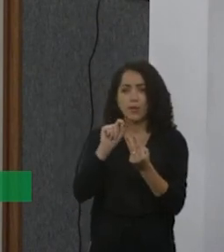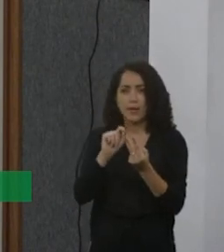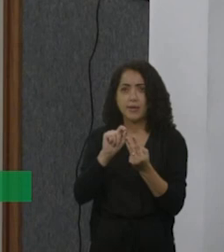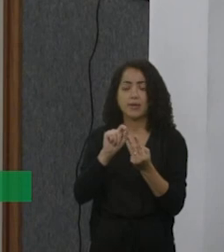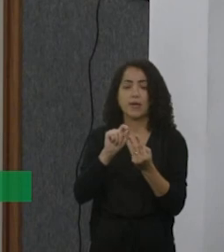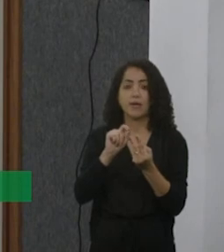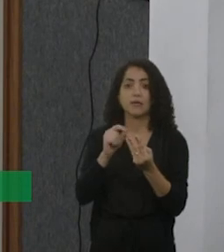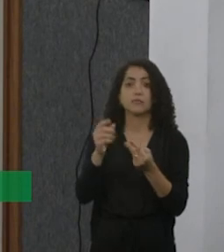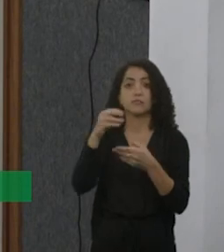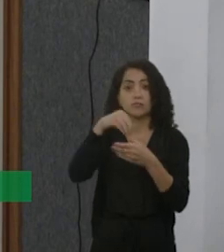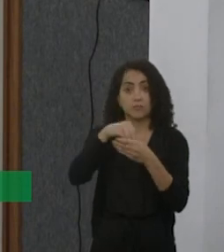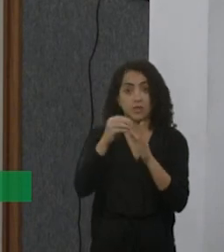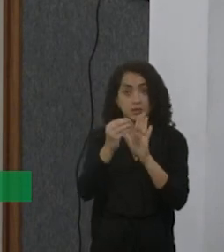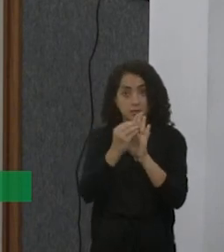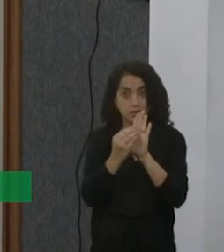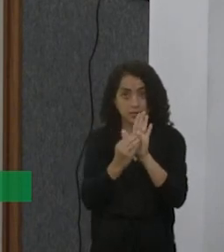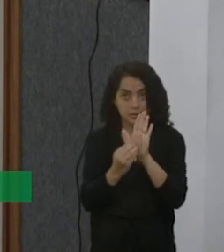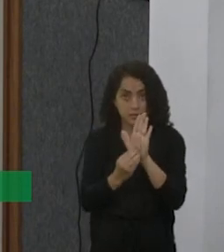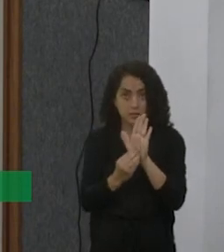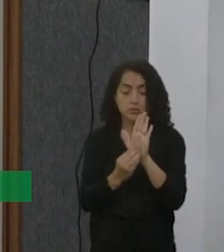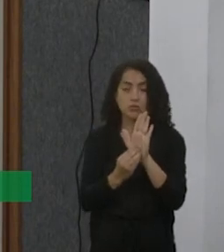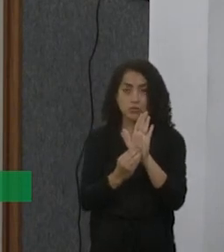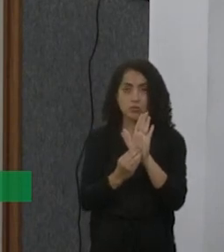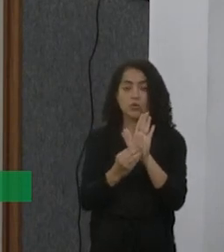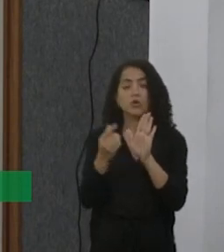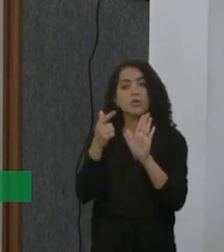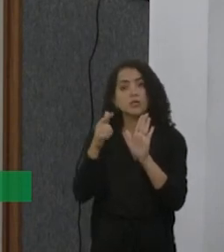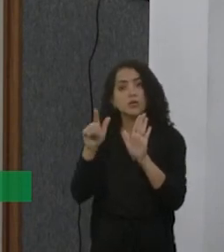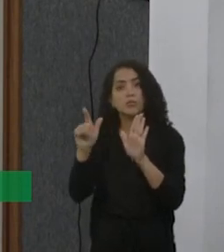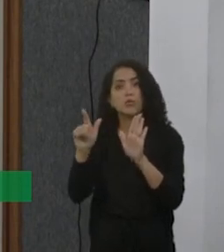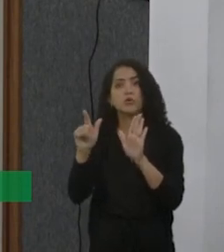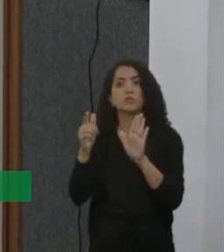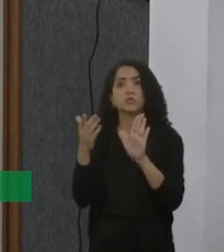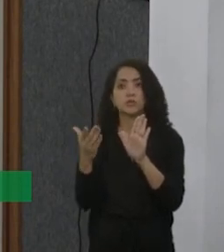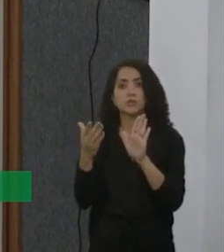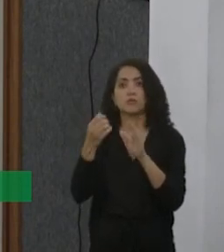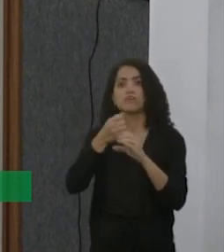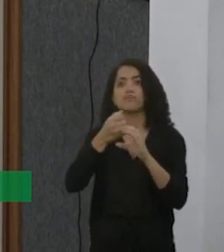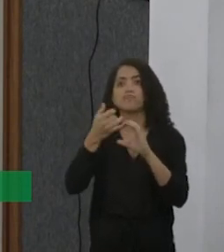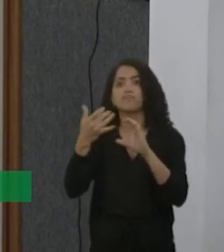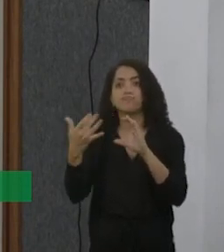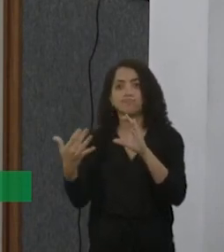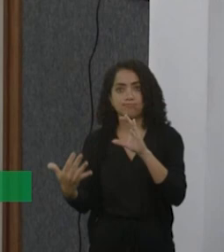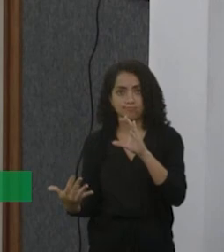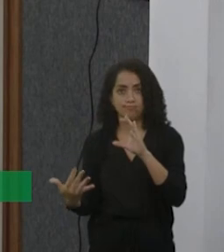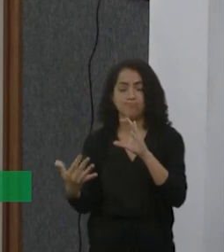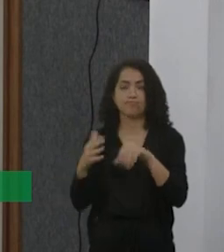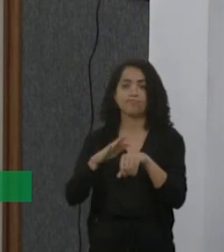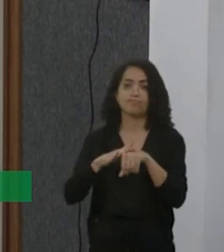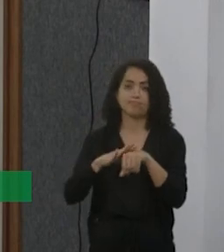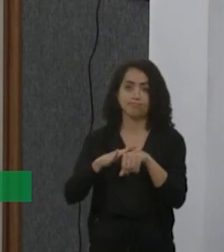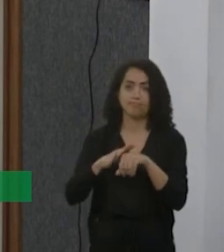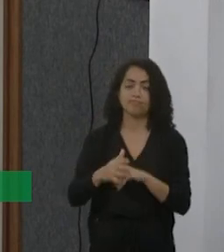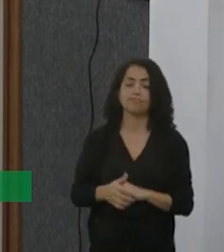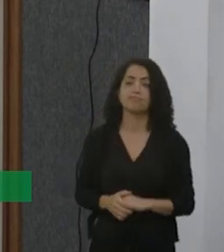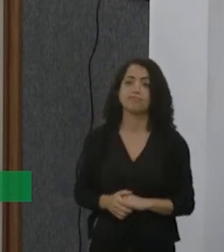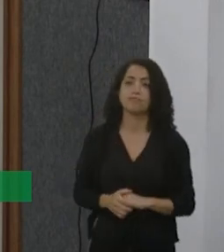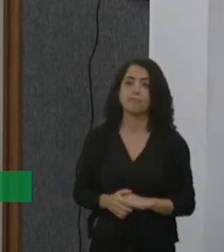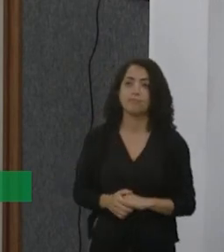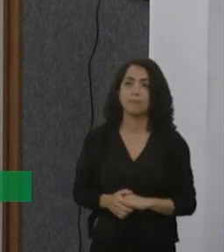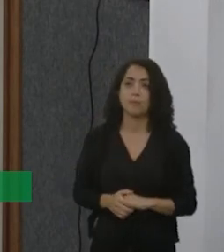desse grupo, e passar ali por algumas outras características da doença também. Então,